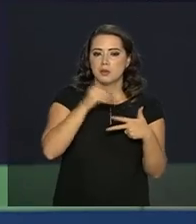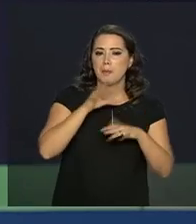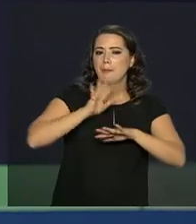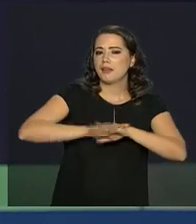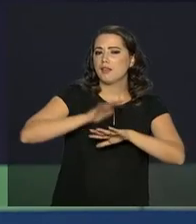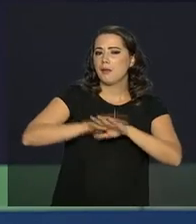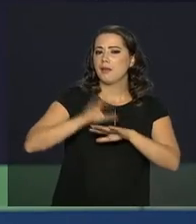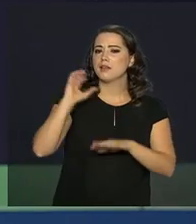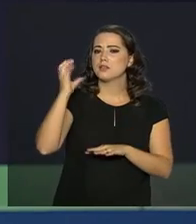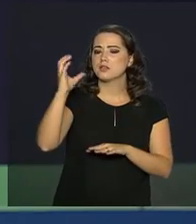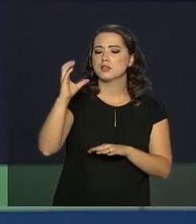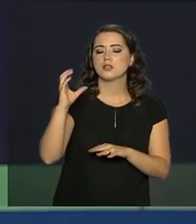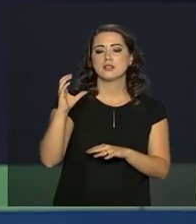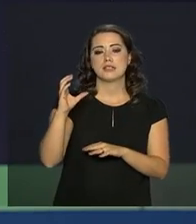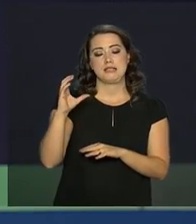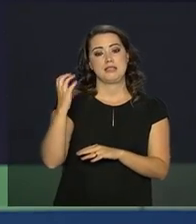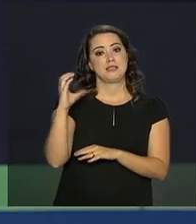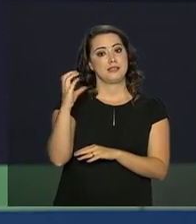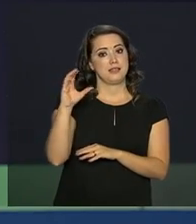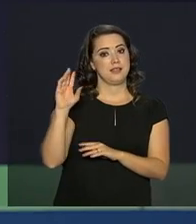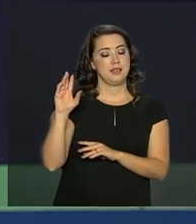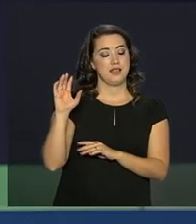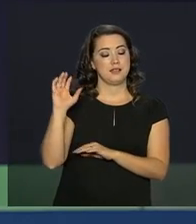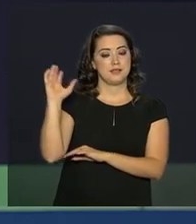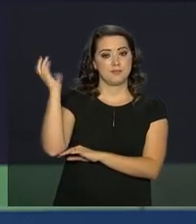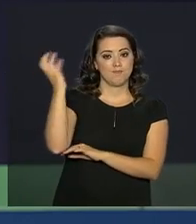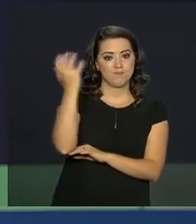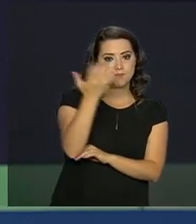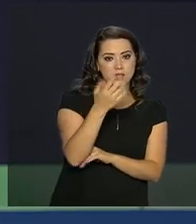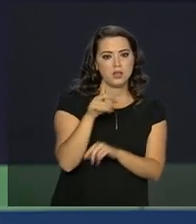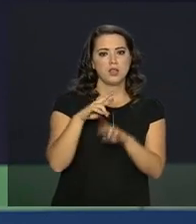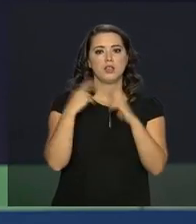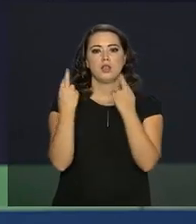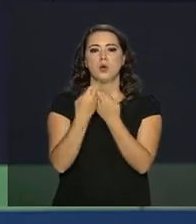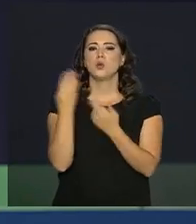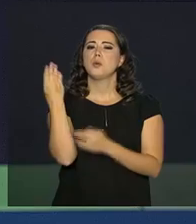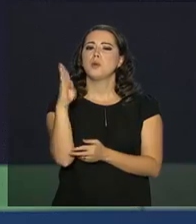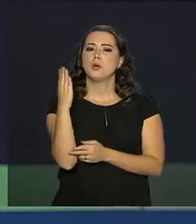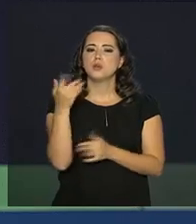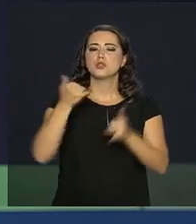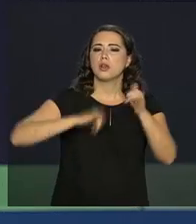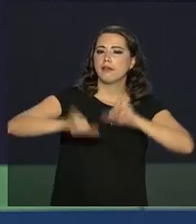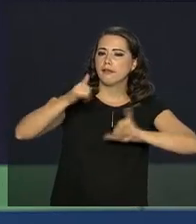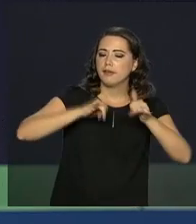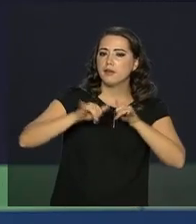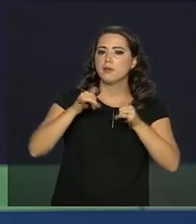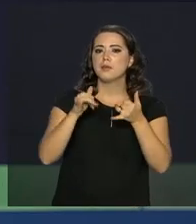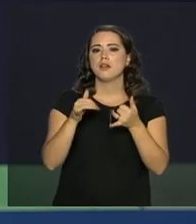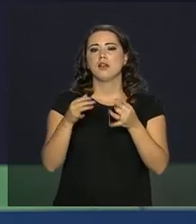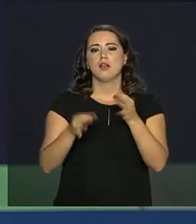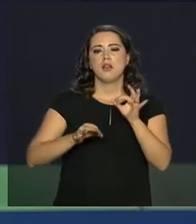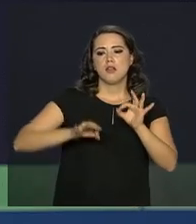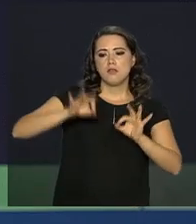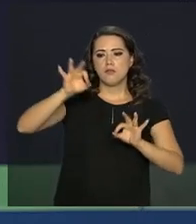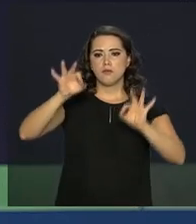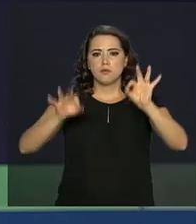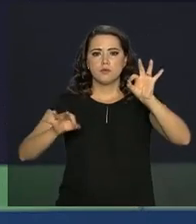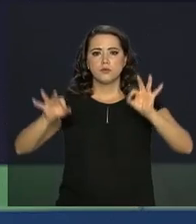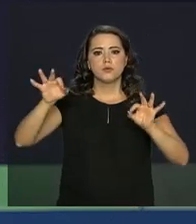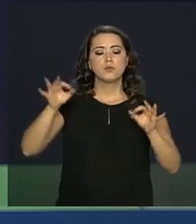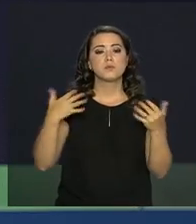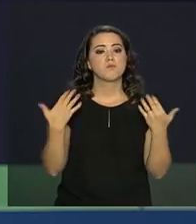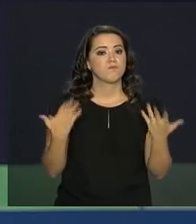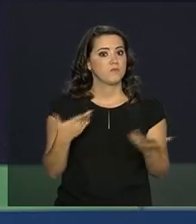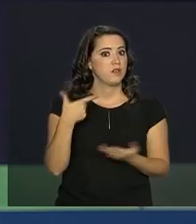matemática e ciências da natureza que reúnem biologia química e física nesta segunda etapa 29%